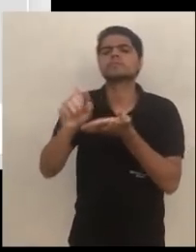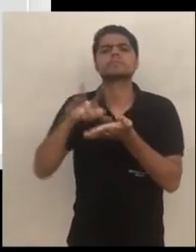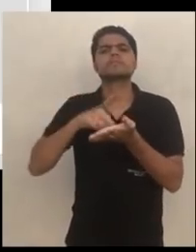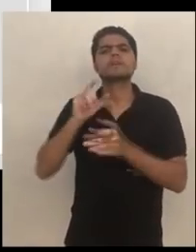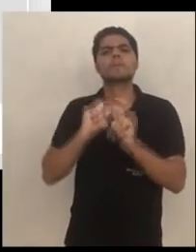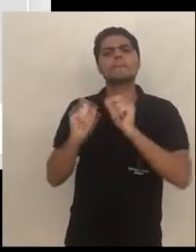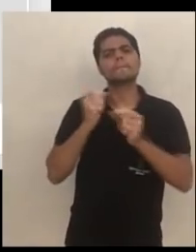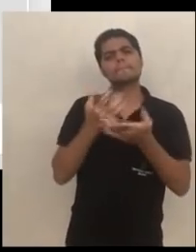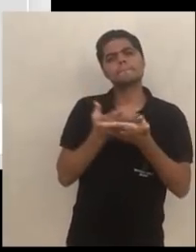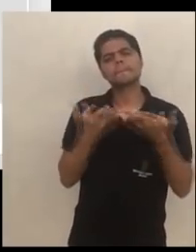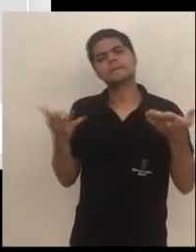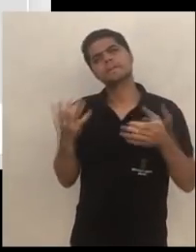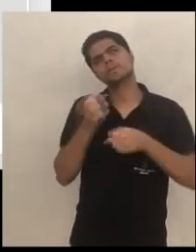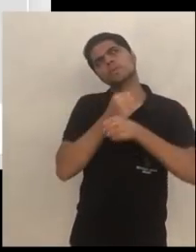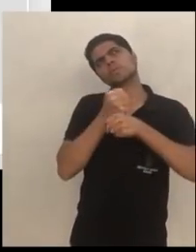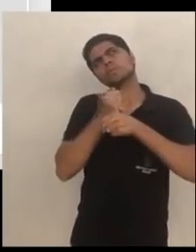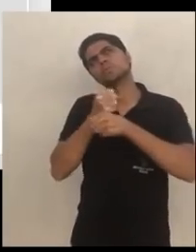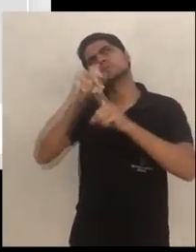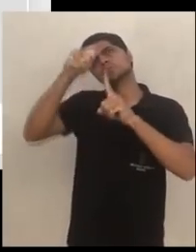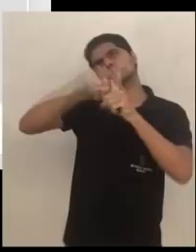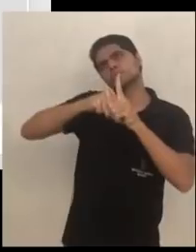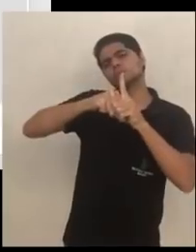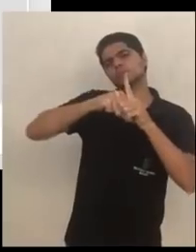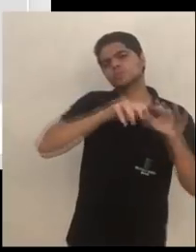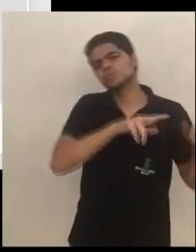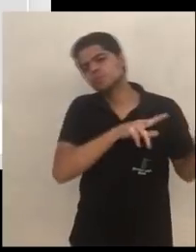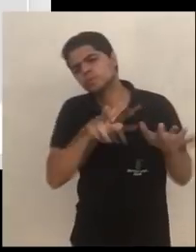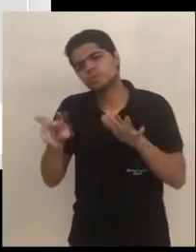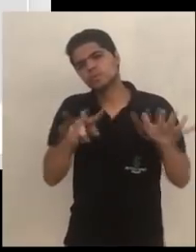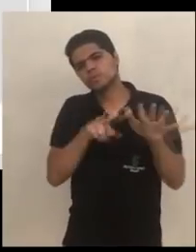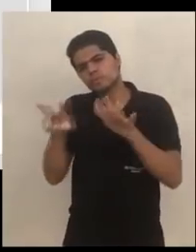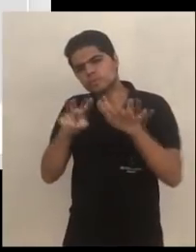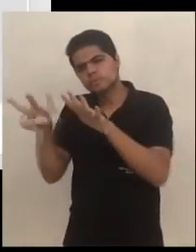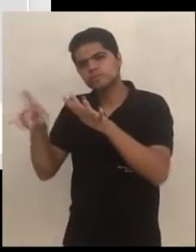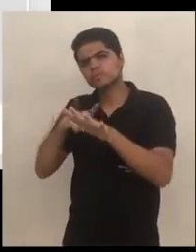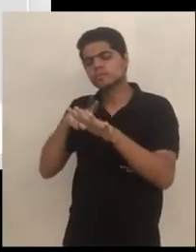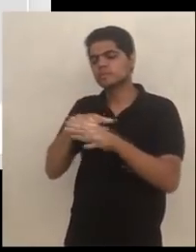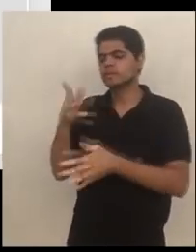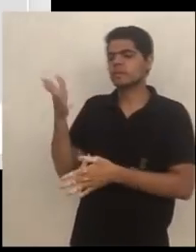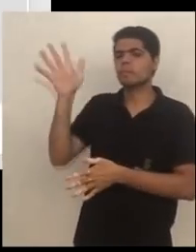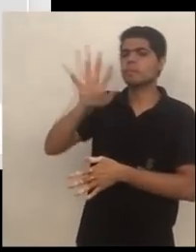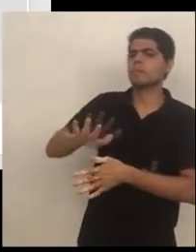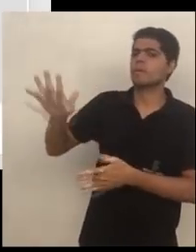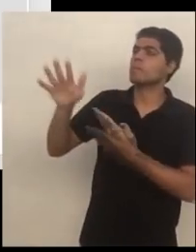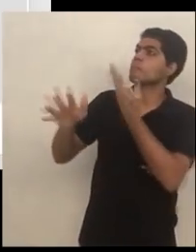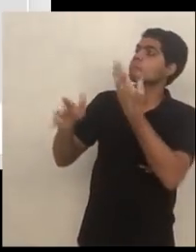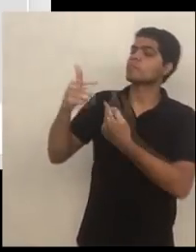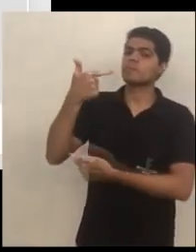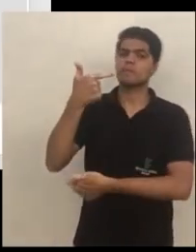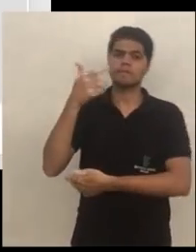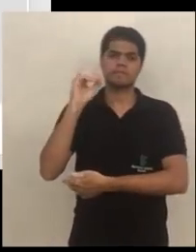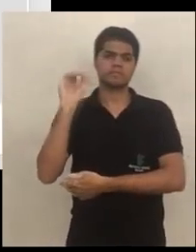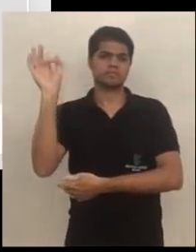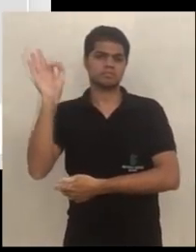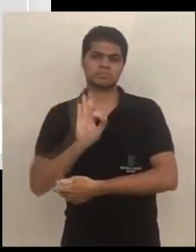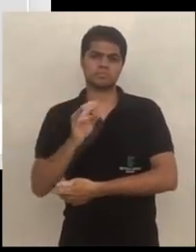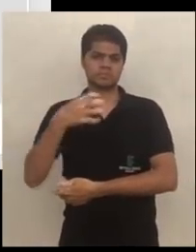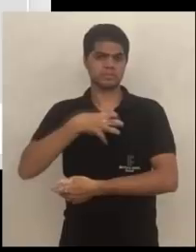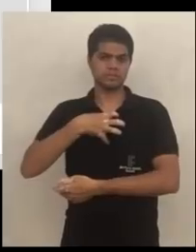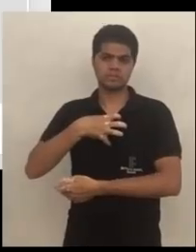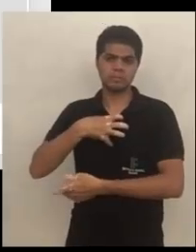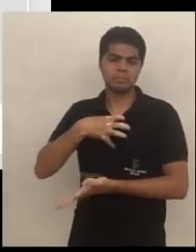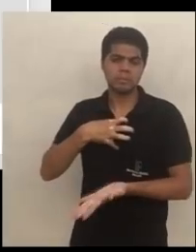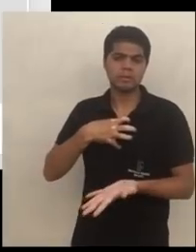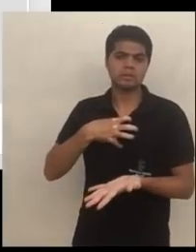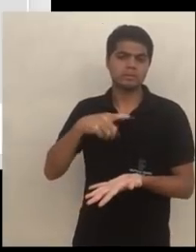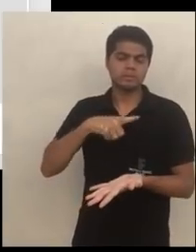consumiu produtos orgânicos nos últimos 30 dias, olha o Nordeste como está, 20% dos